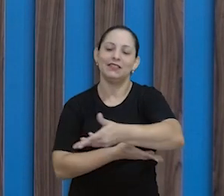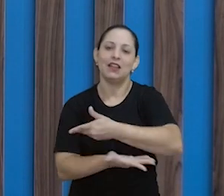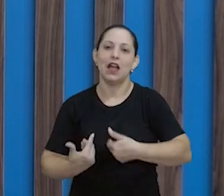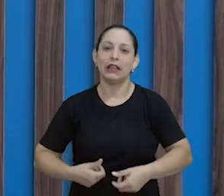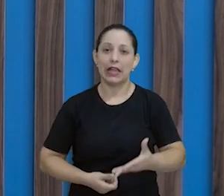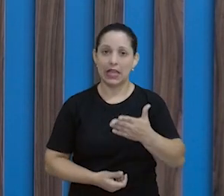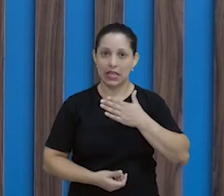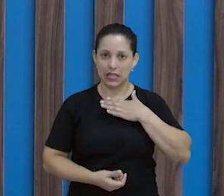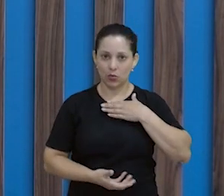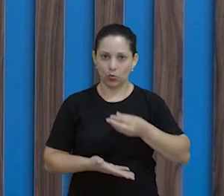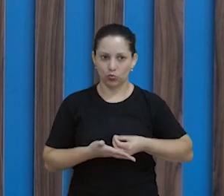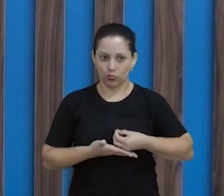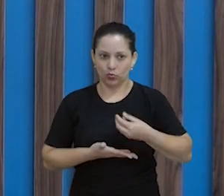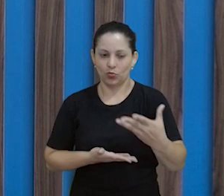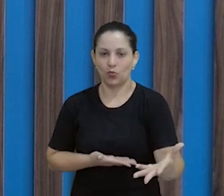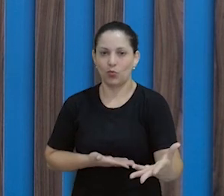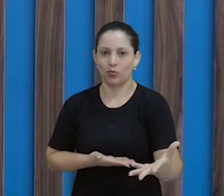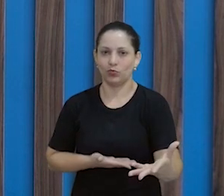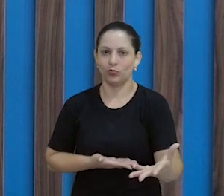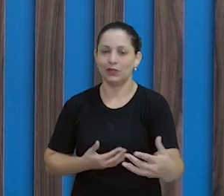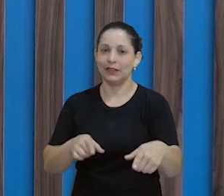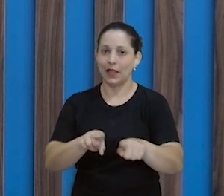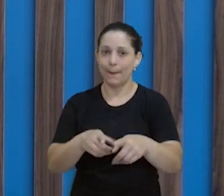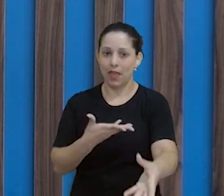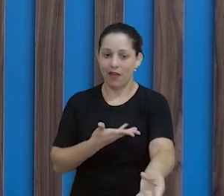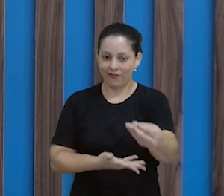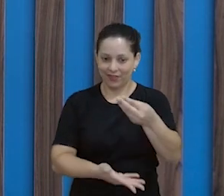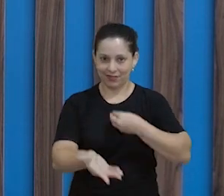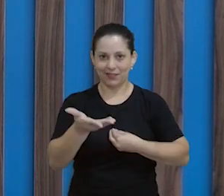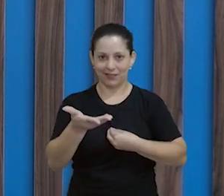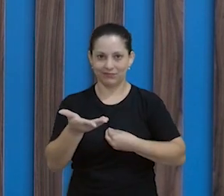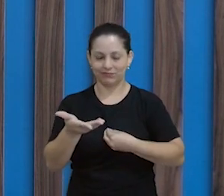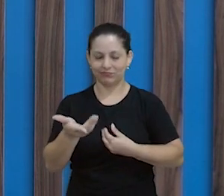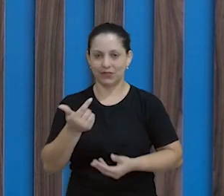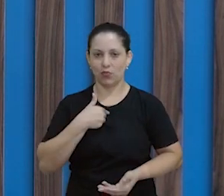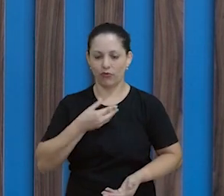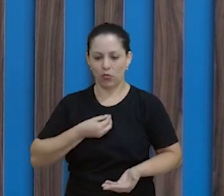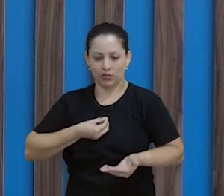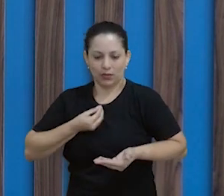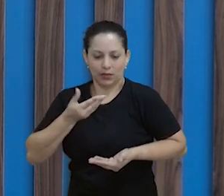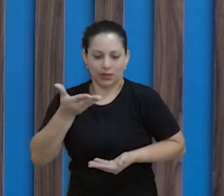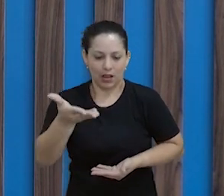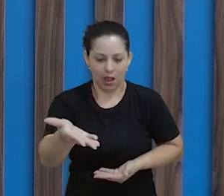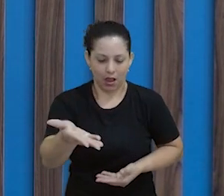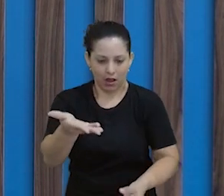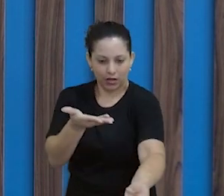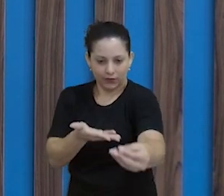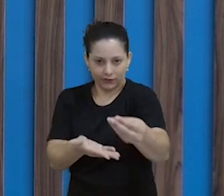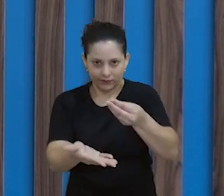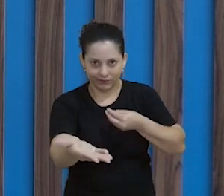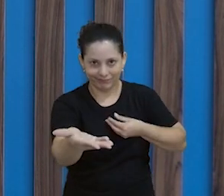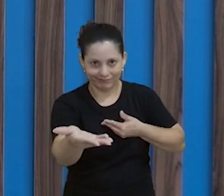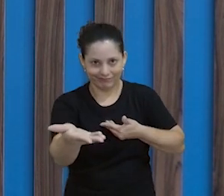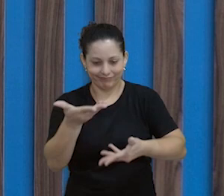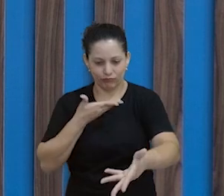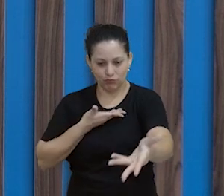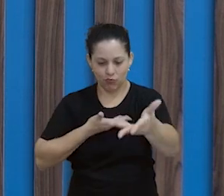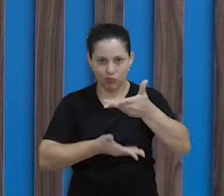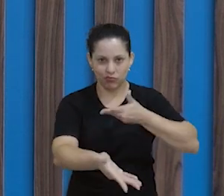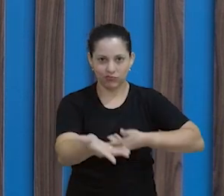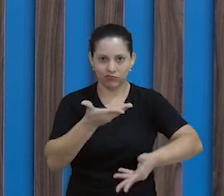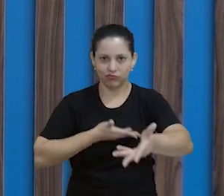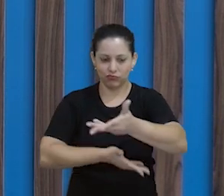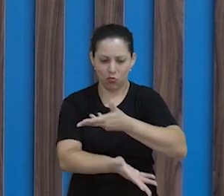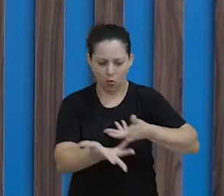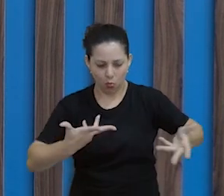eu empresto é o que eu vou receber. Se eu emprestei eu vou receber né? Exato. É bem interessante essa questão